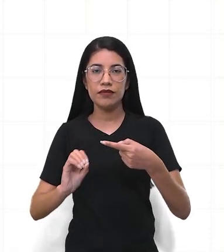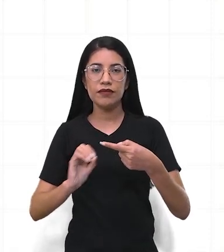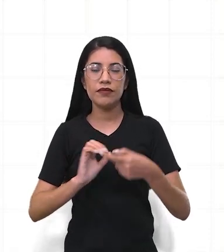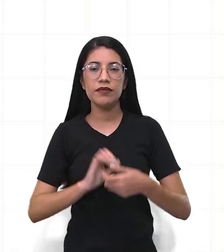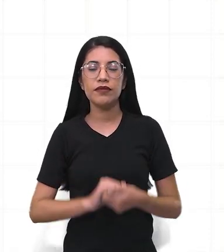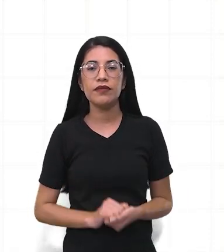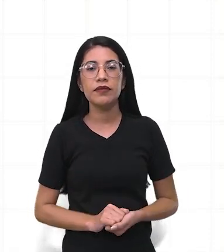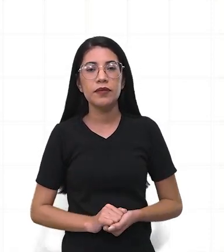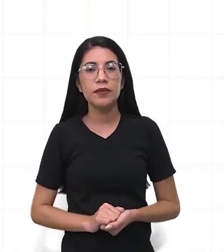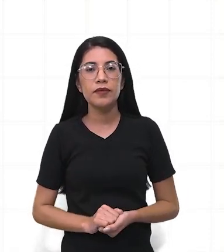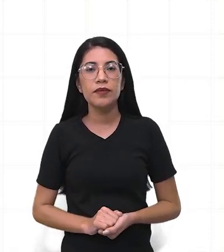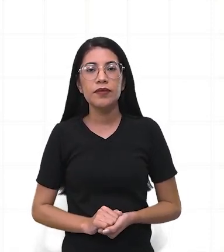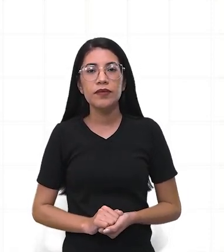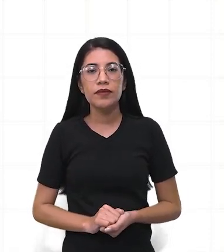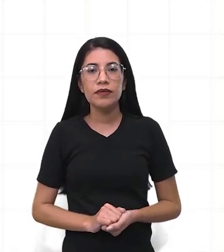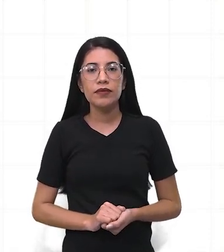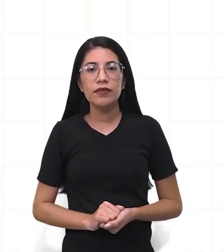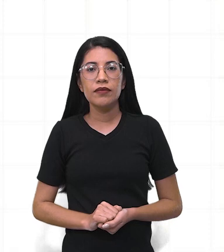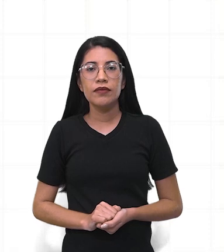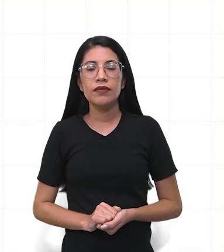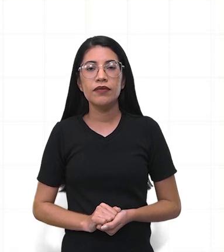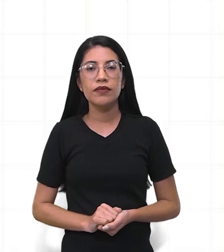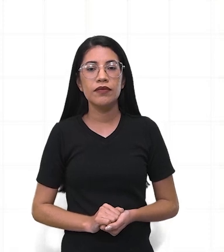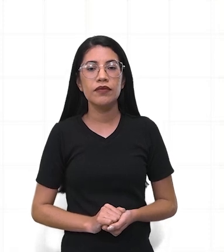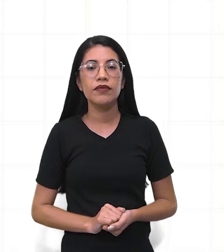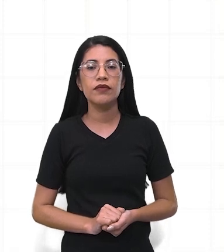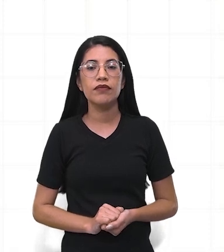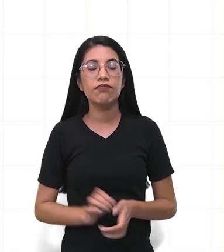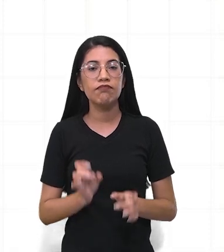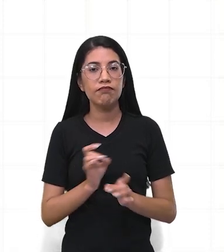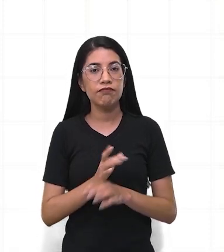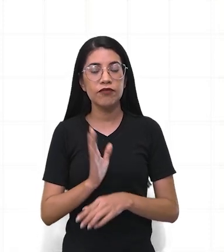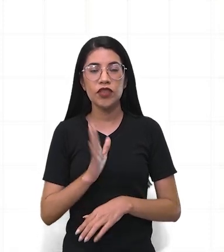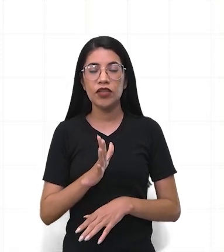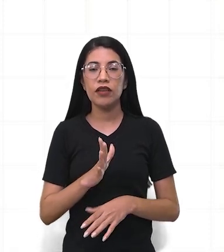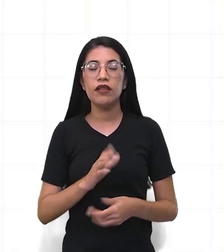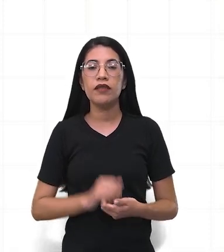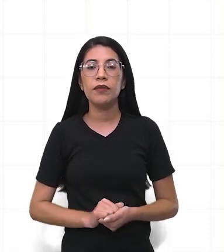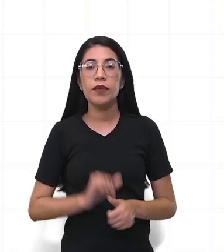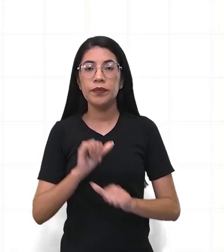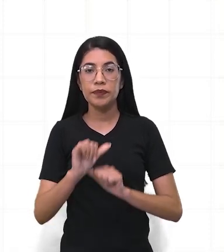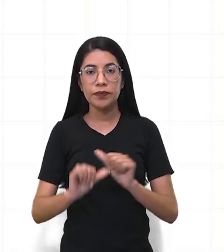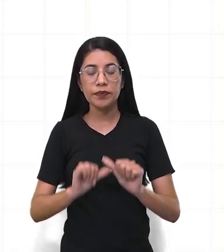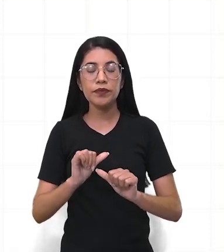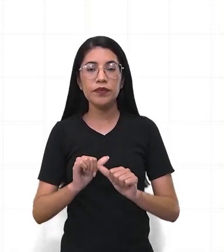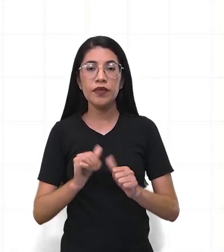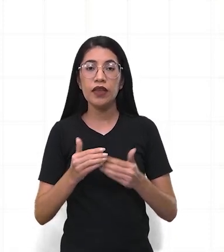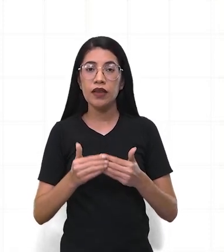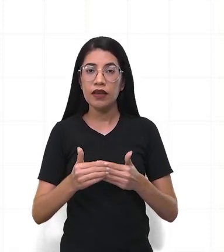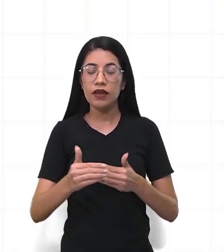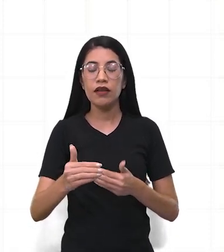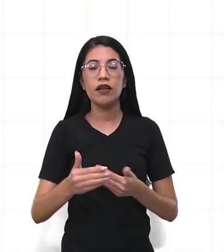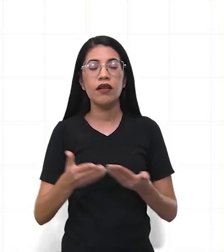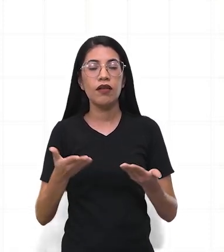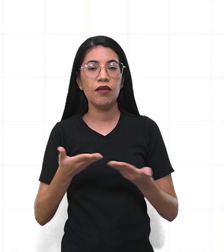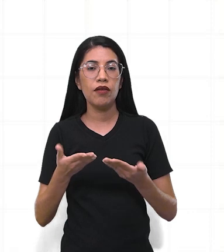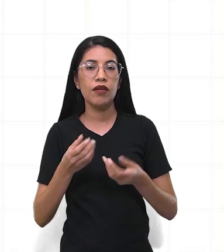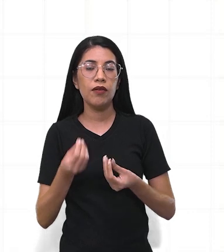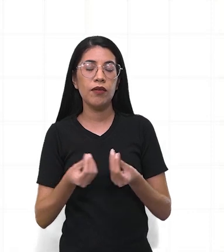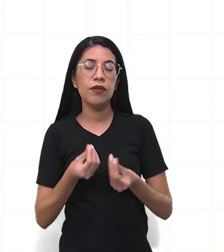Ok? 25 sobre 100. Pronto. A partir daí, você vai